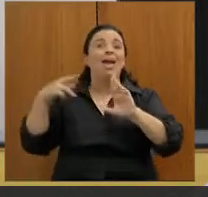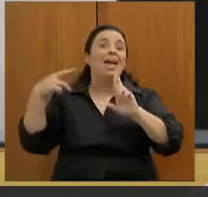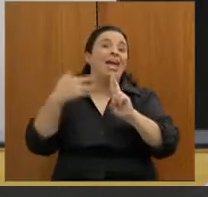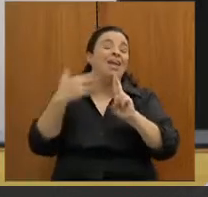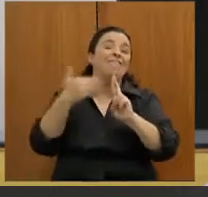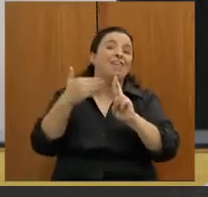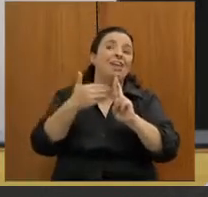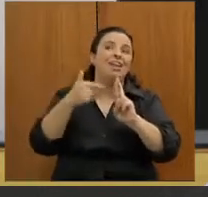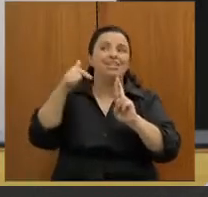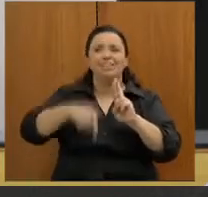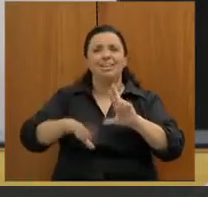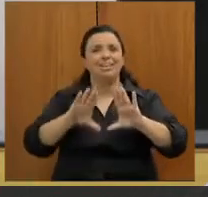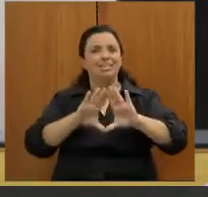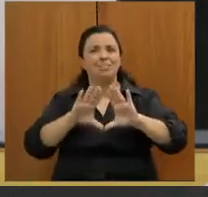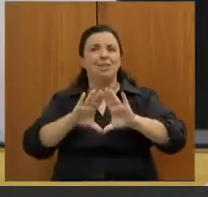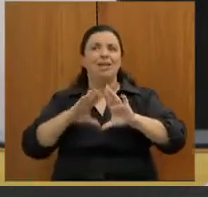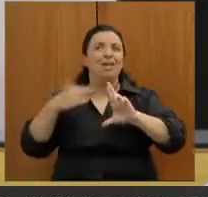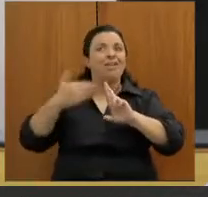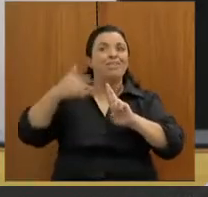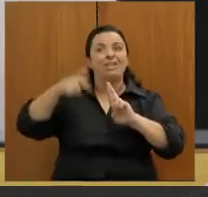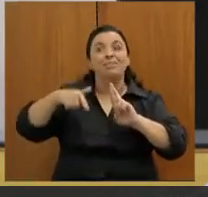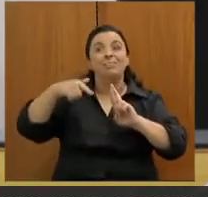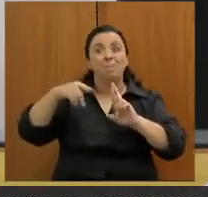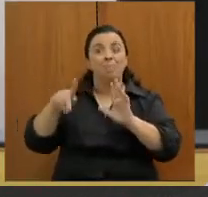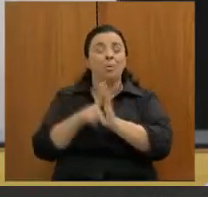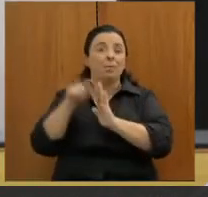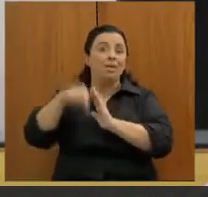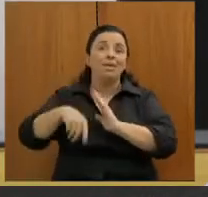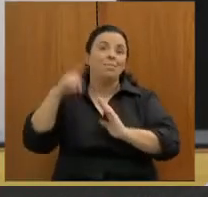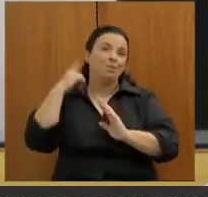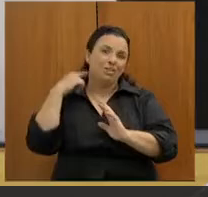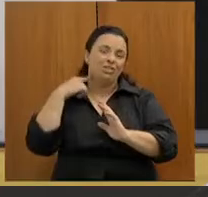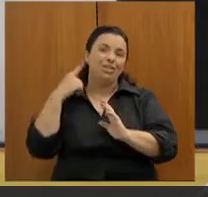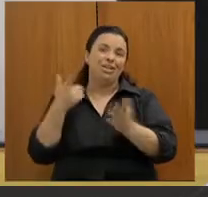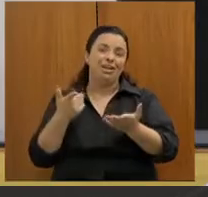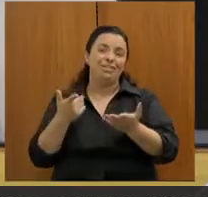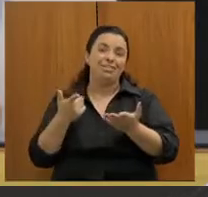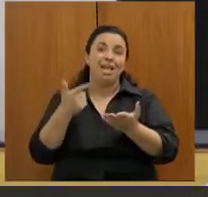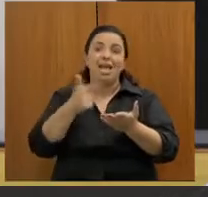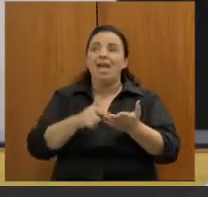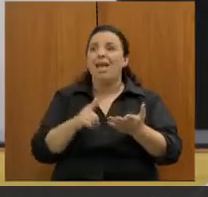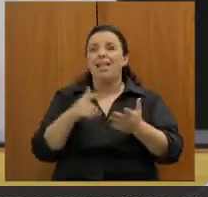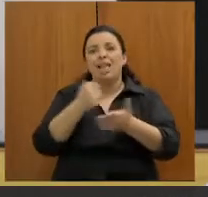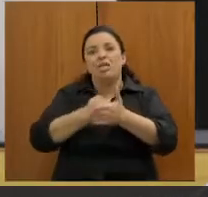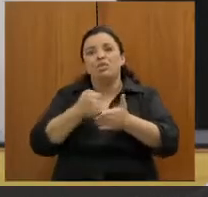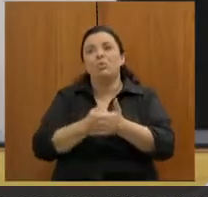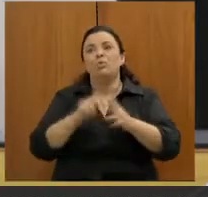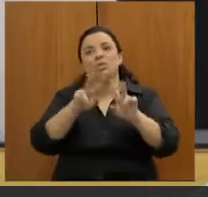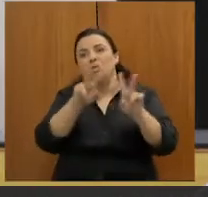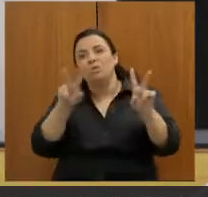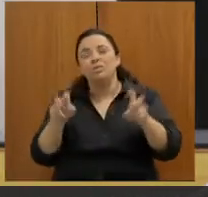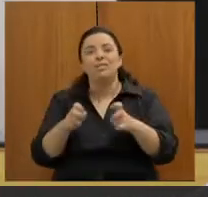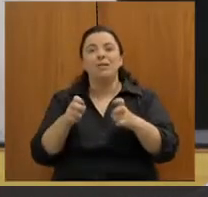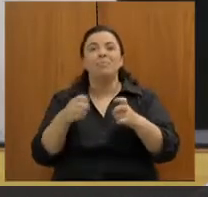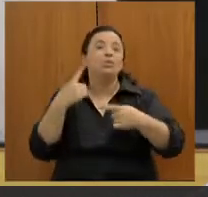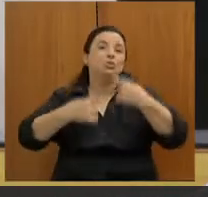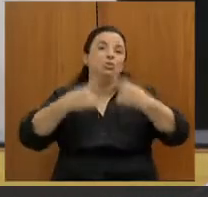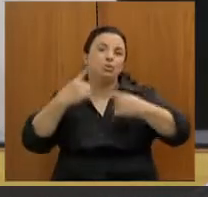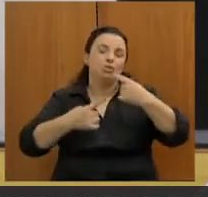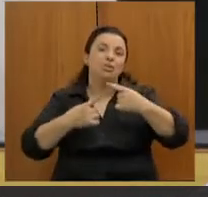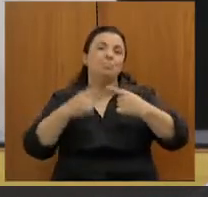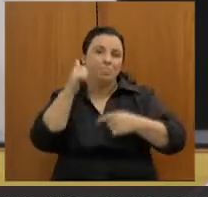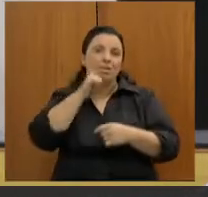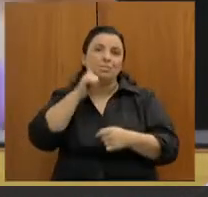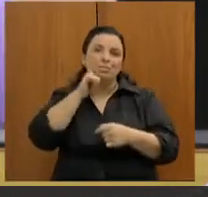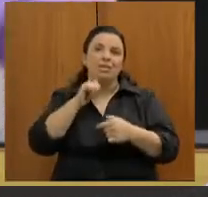referência no debate das políticas públicas das mulheres e das faltas femininas e eu quero apresentar aqui